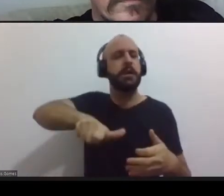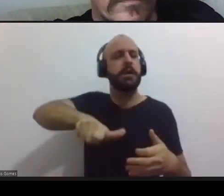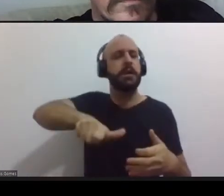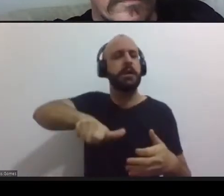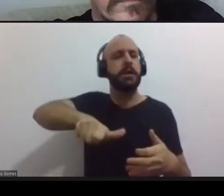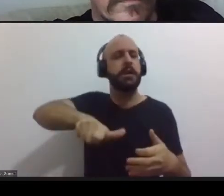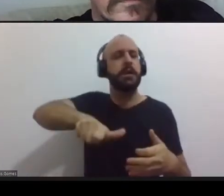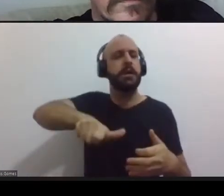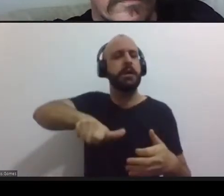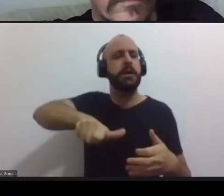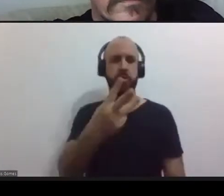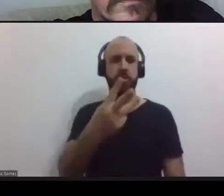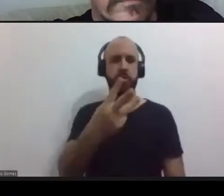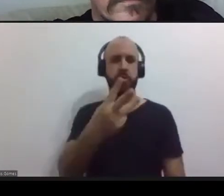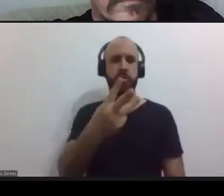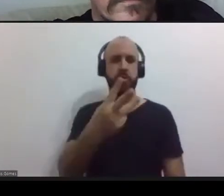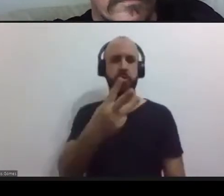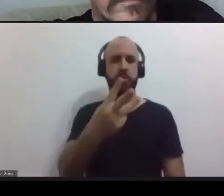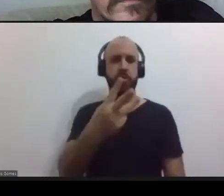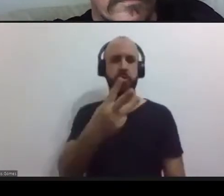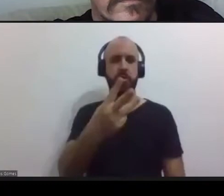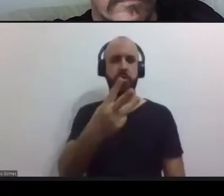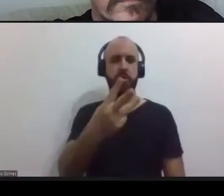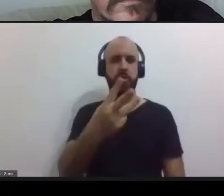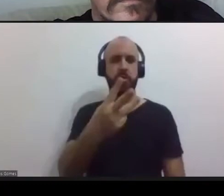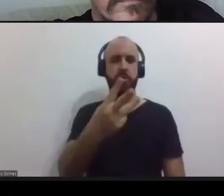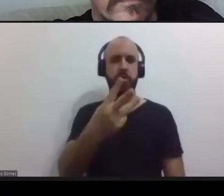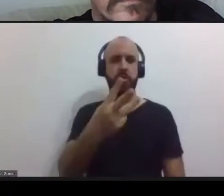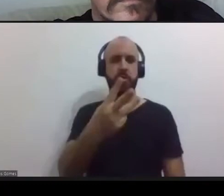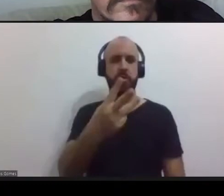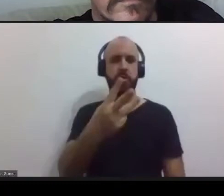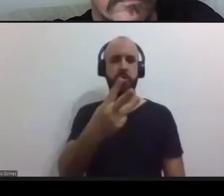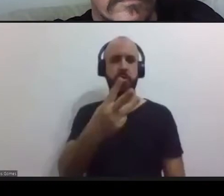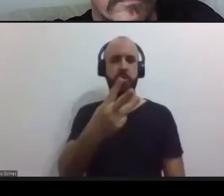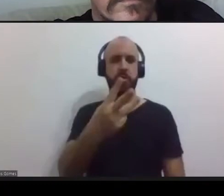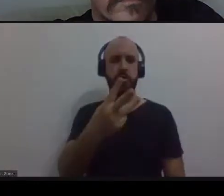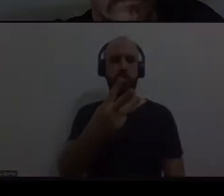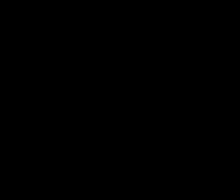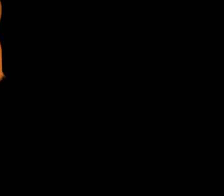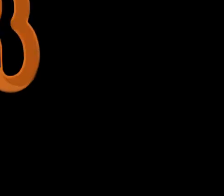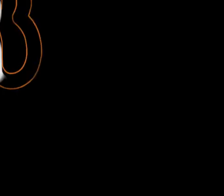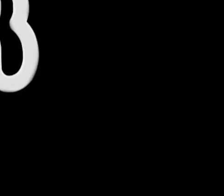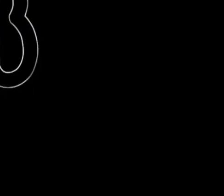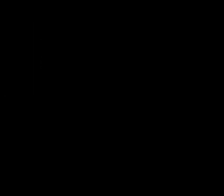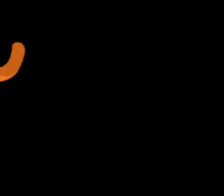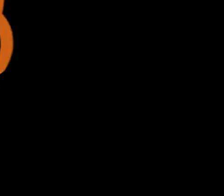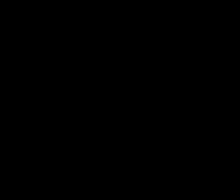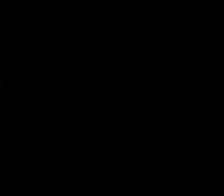literatura no jornal, eu ia ter uma informação enviesada.